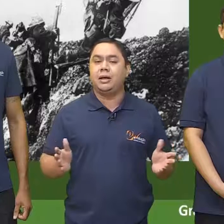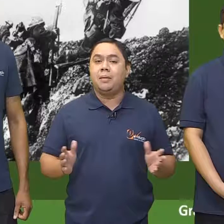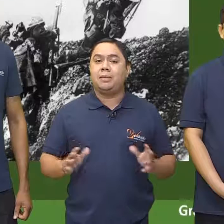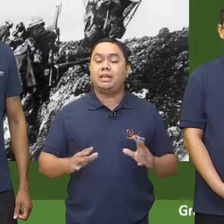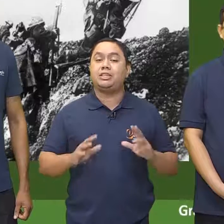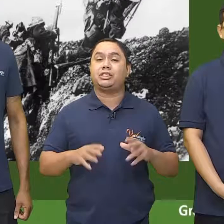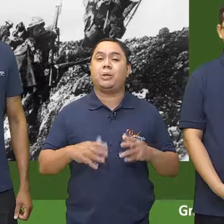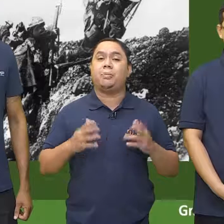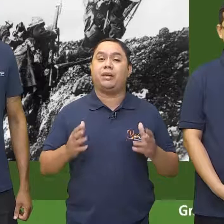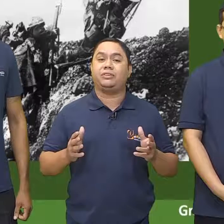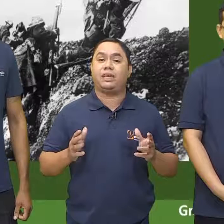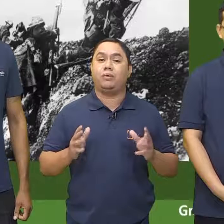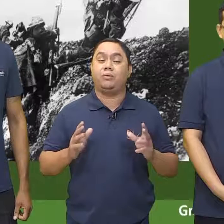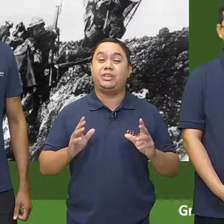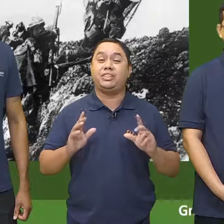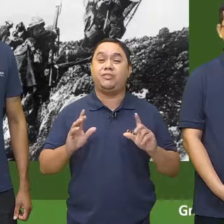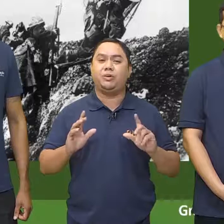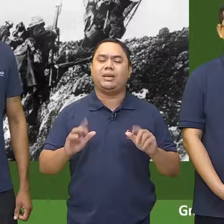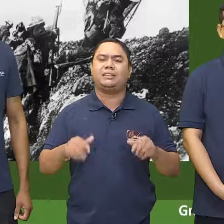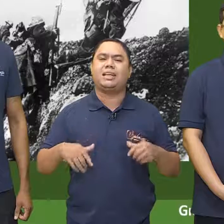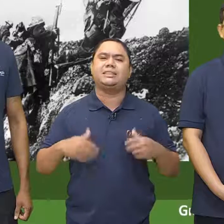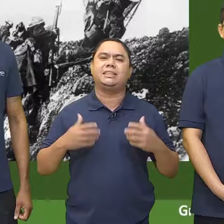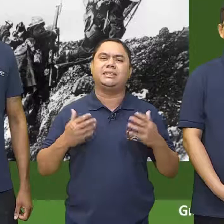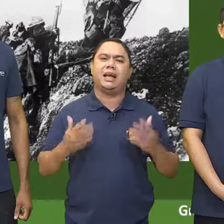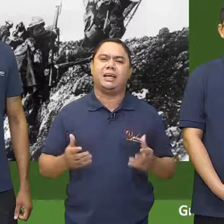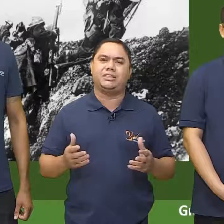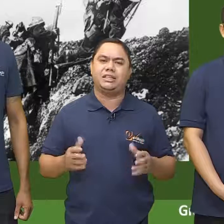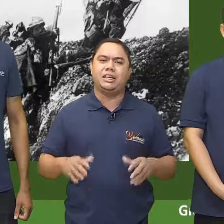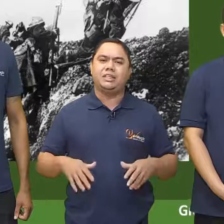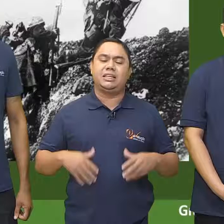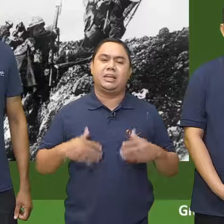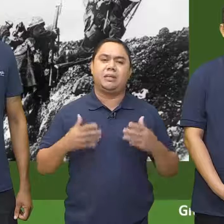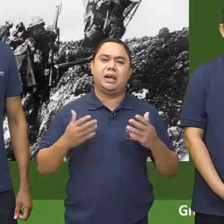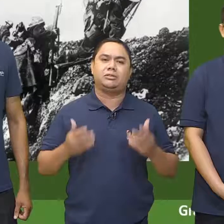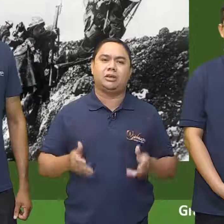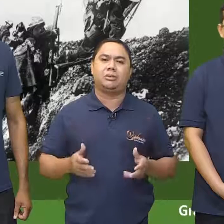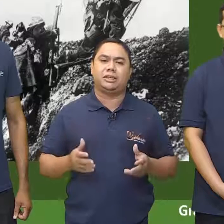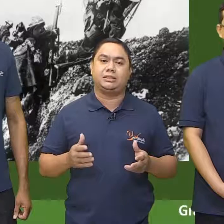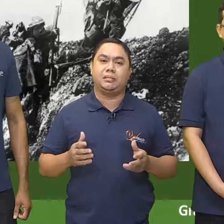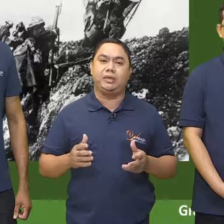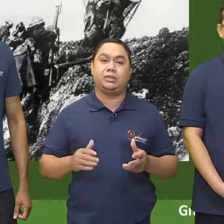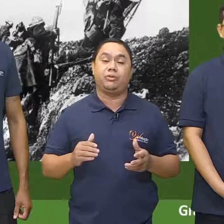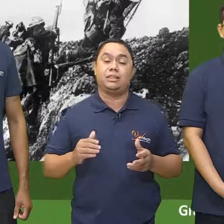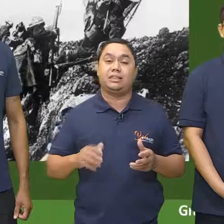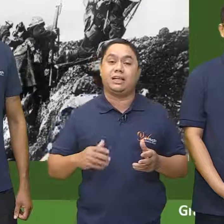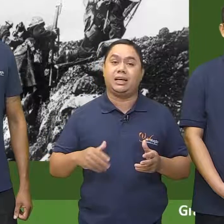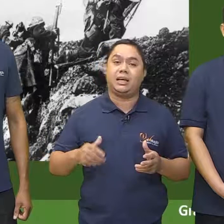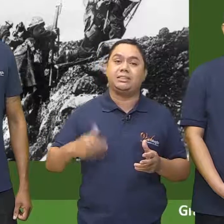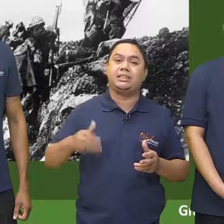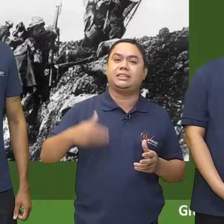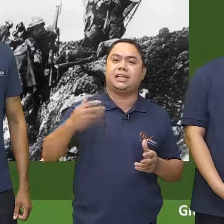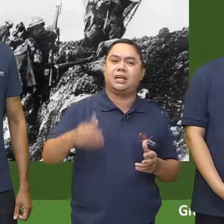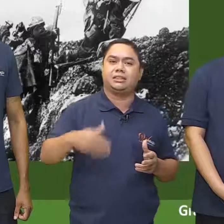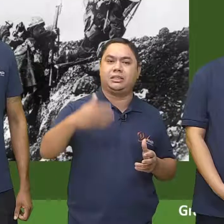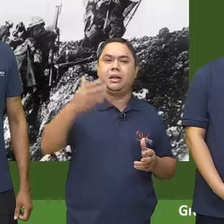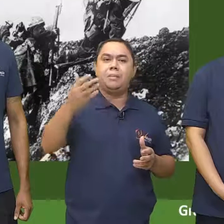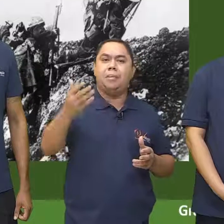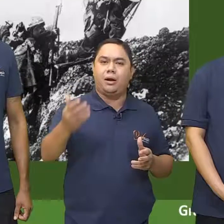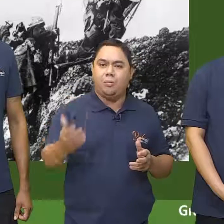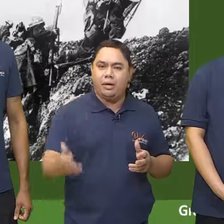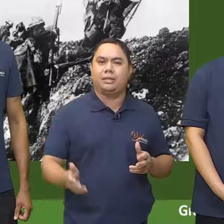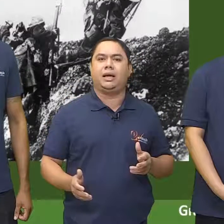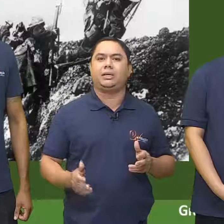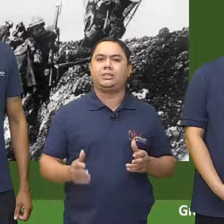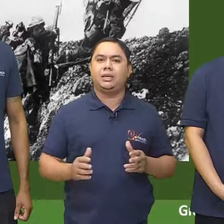né? Mas ele diz que é um breve século XX devido à intensidade de determinados acontecimentos que vão trazer grandes desastres